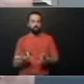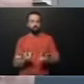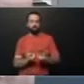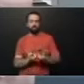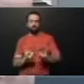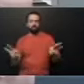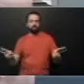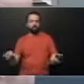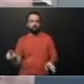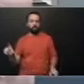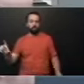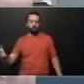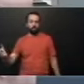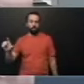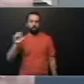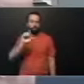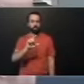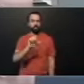letrinha A.